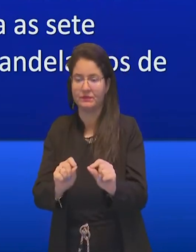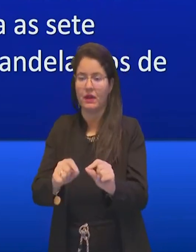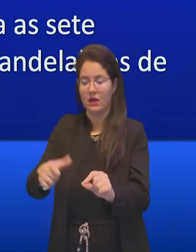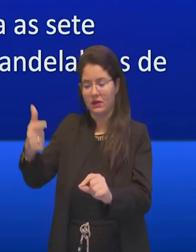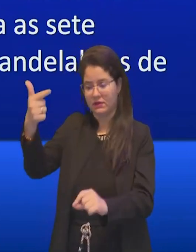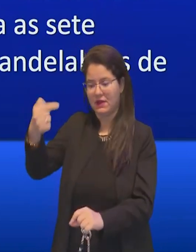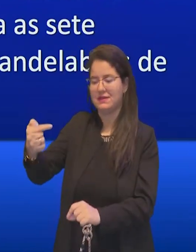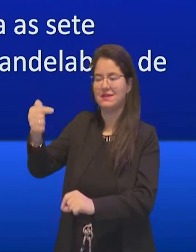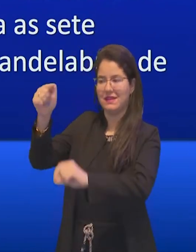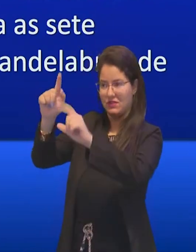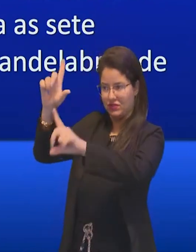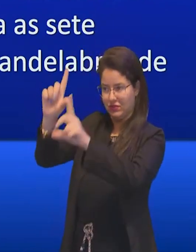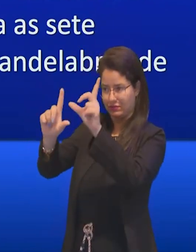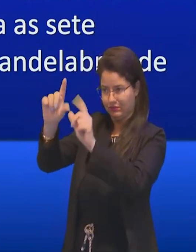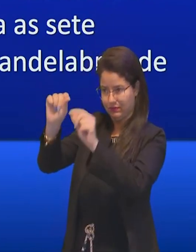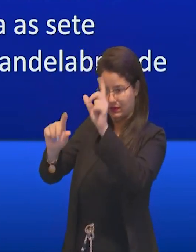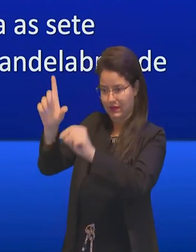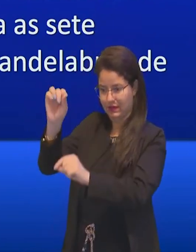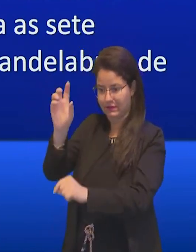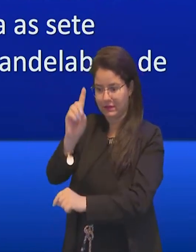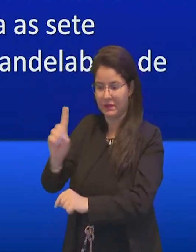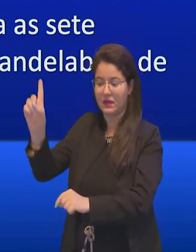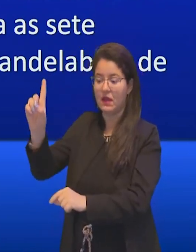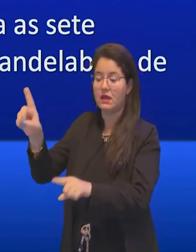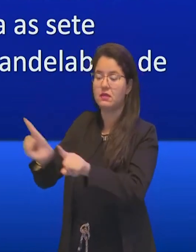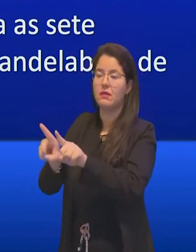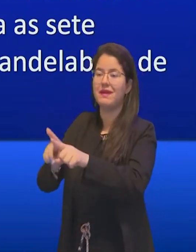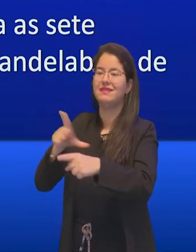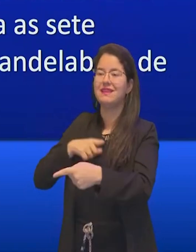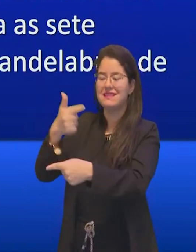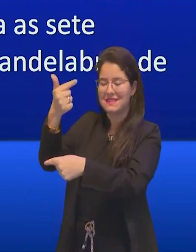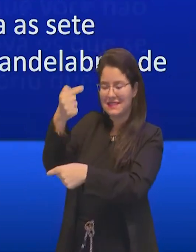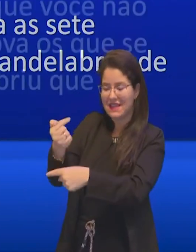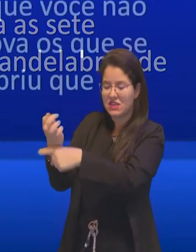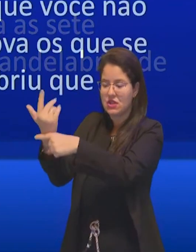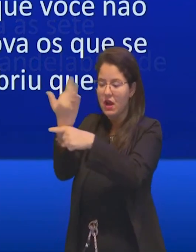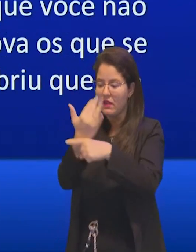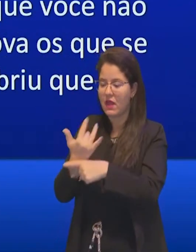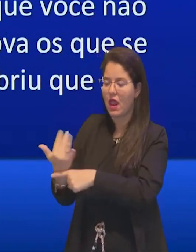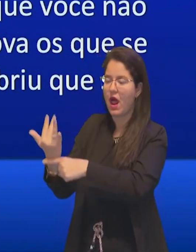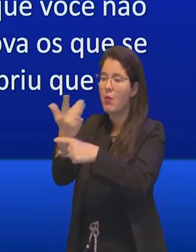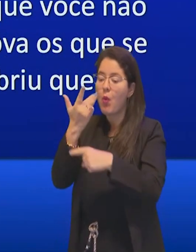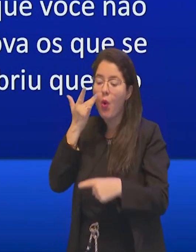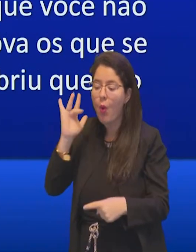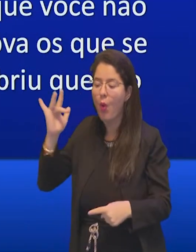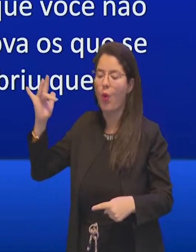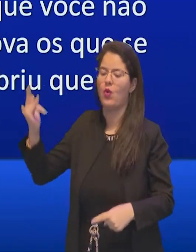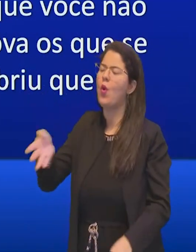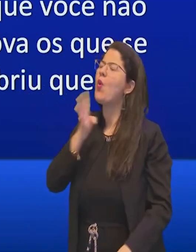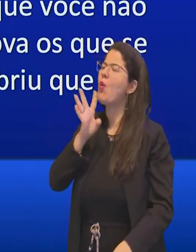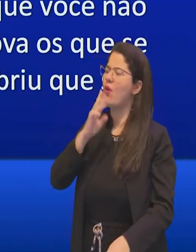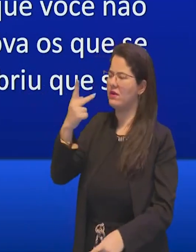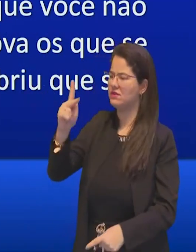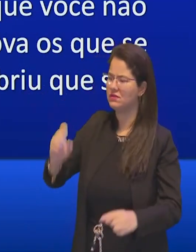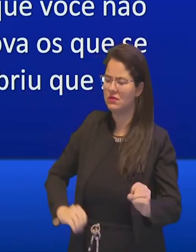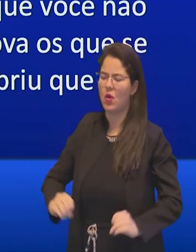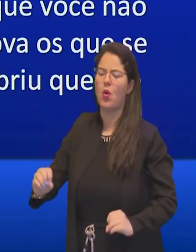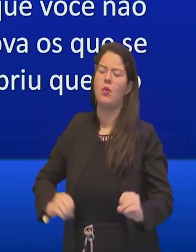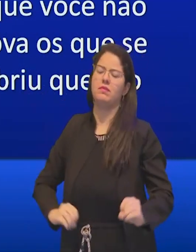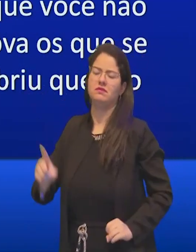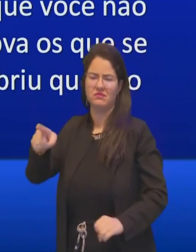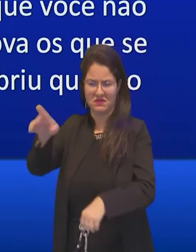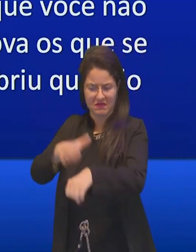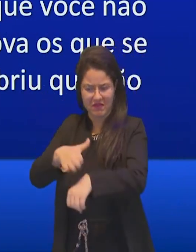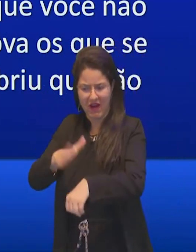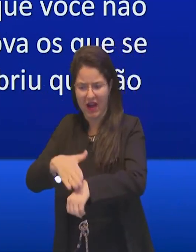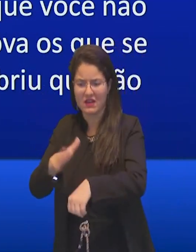estrelas e que anda no meio dos 7 candelabros de ouro. Conheço as tuas obras que você